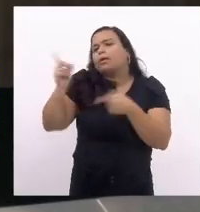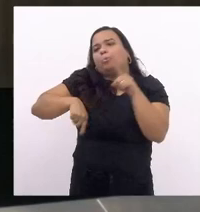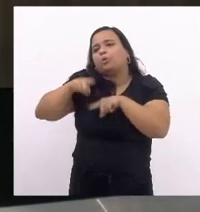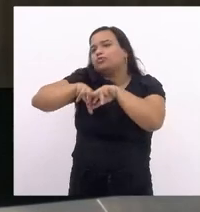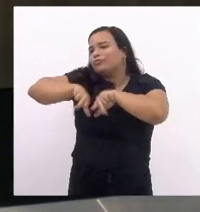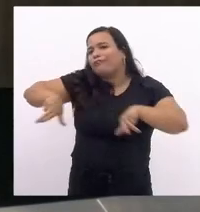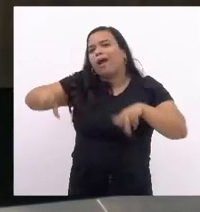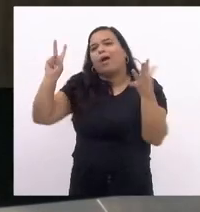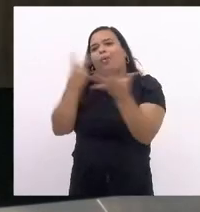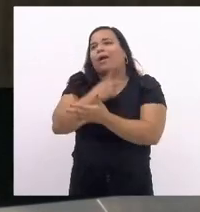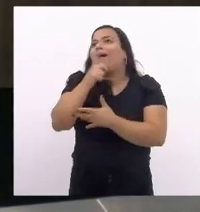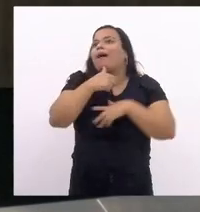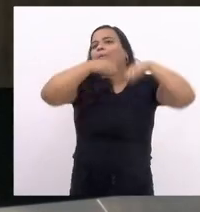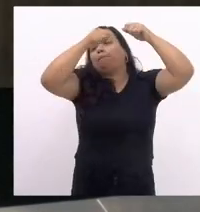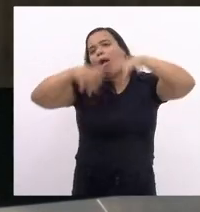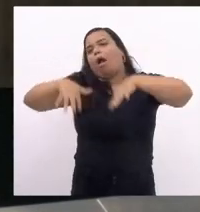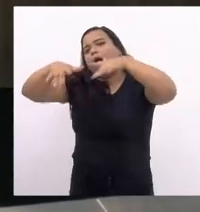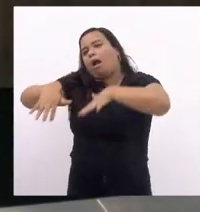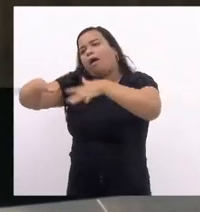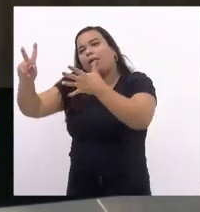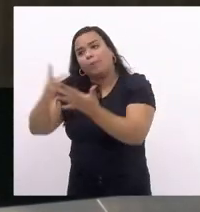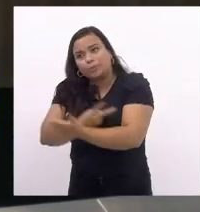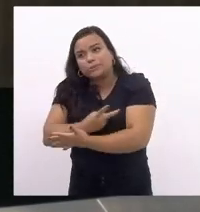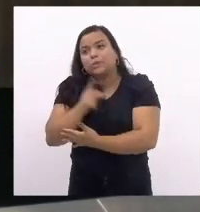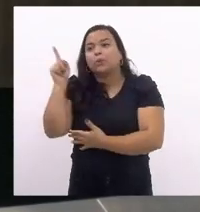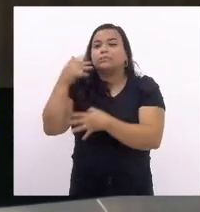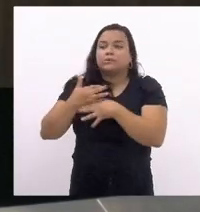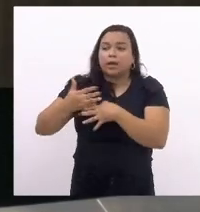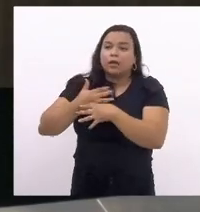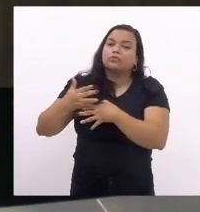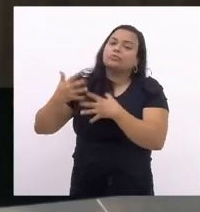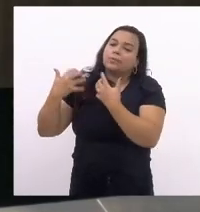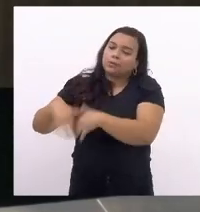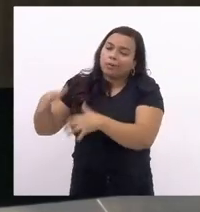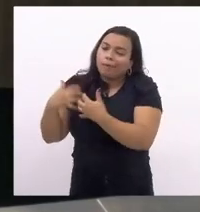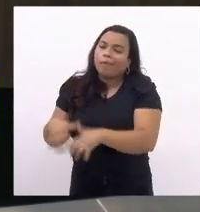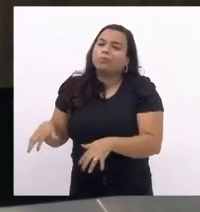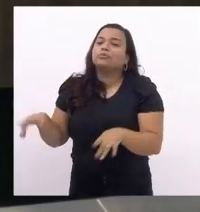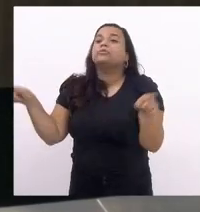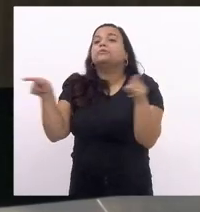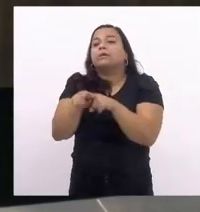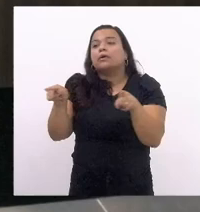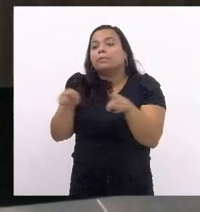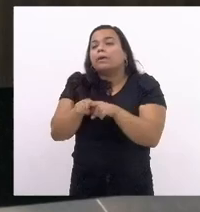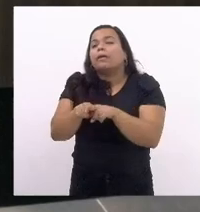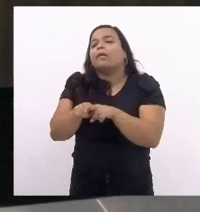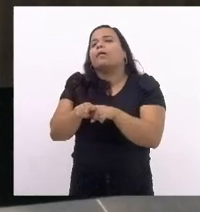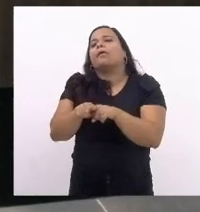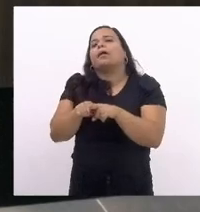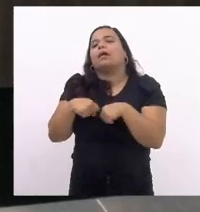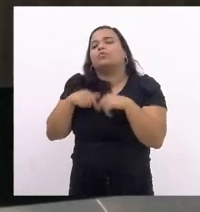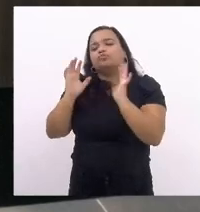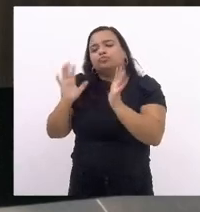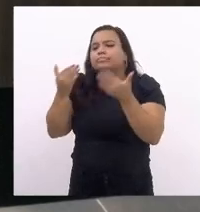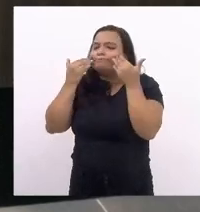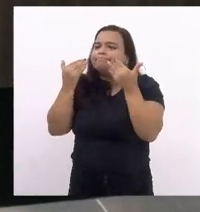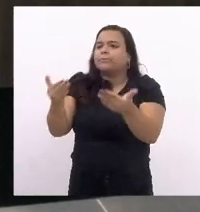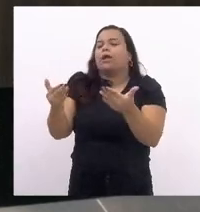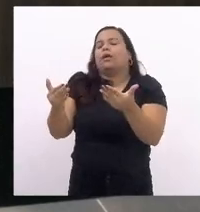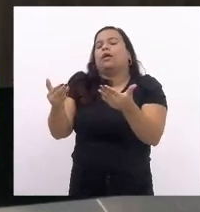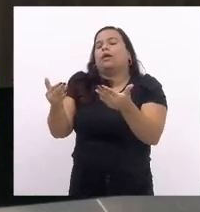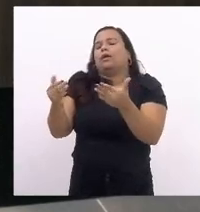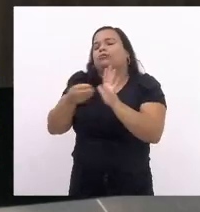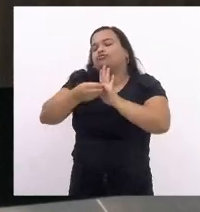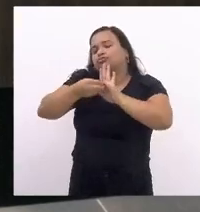que aconteceu, naquele grande desastre da cidade de Petrópolis. Também apresentei uma indicação legislativa